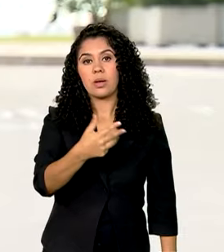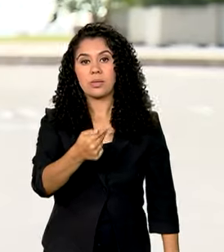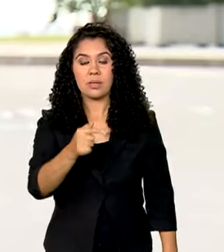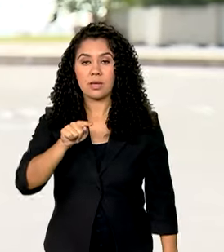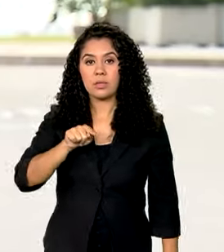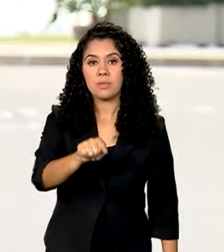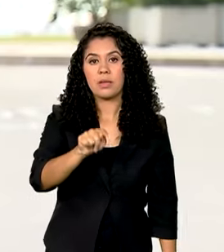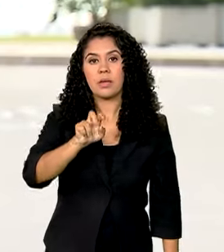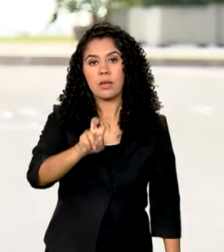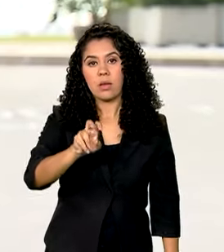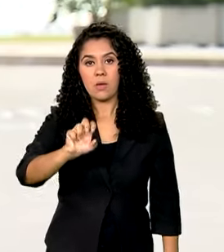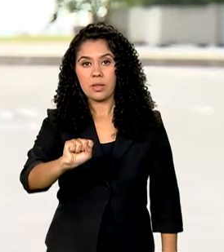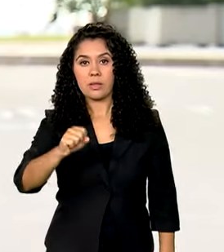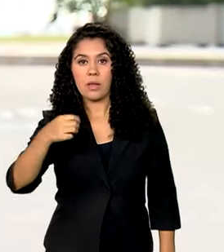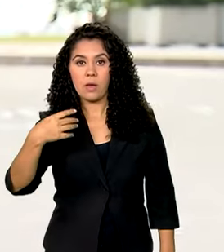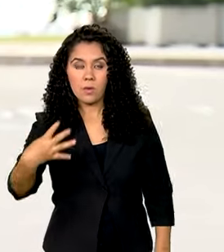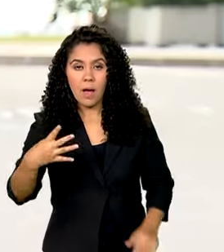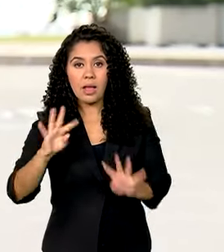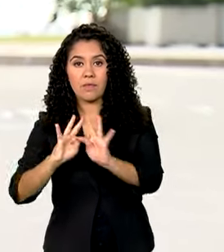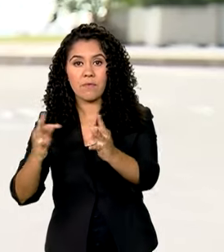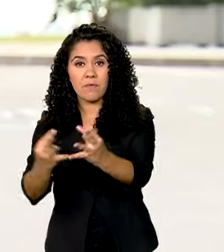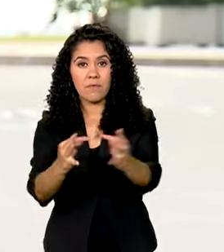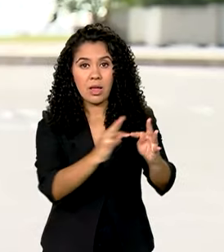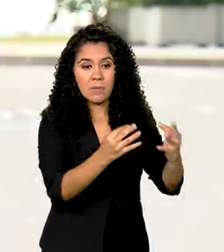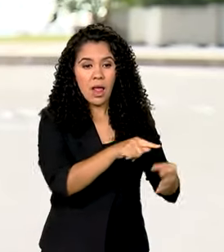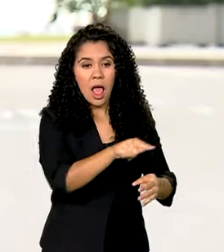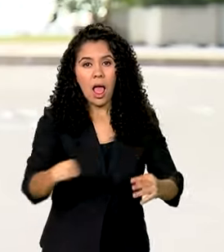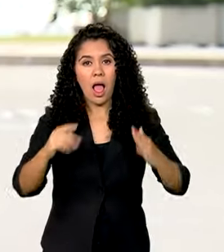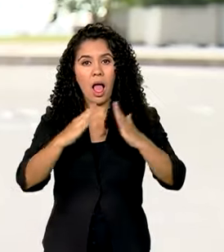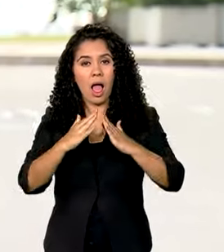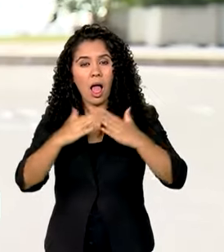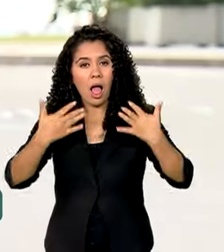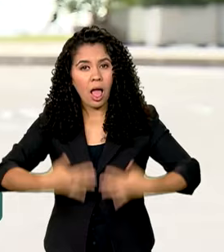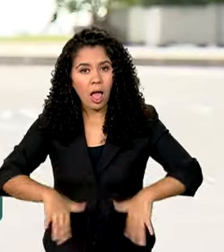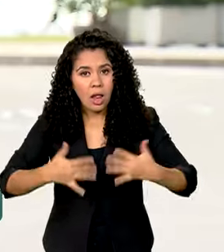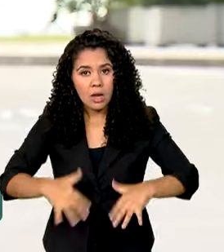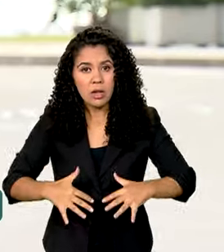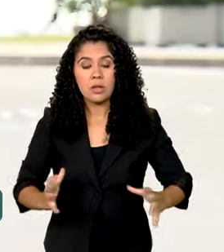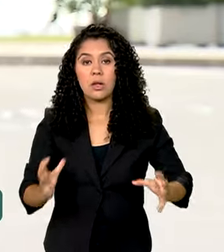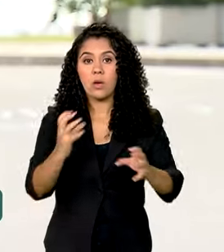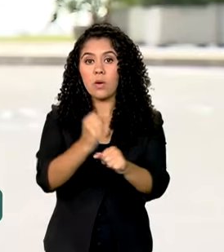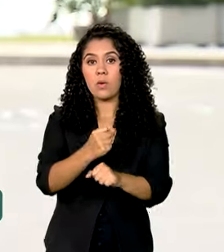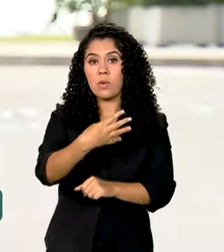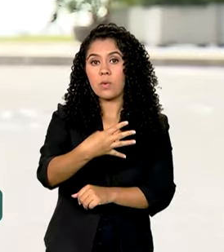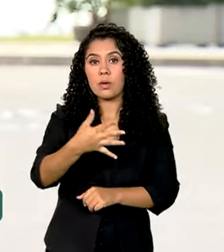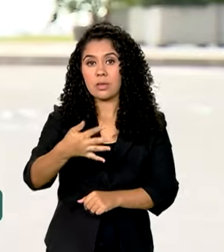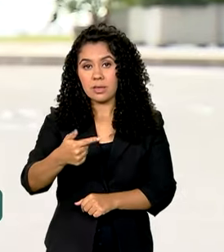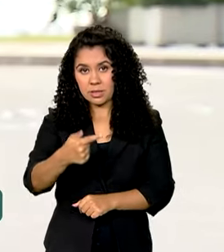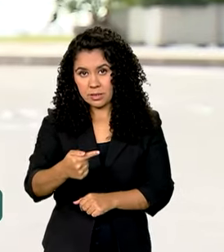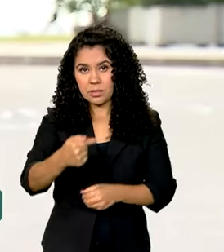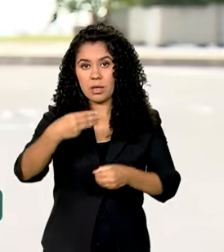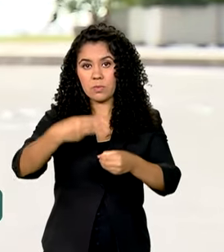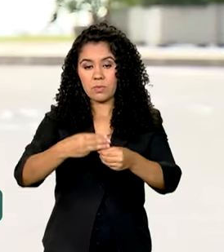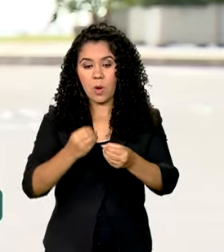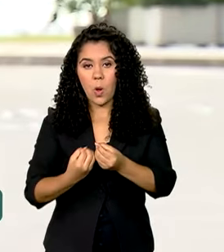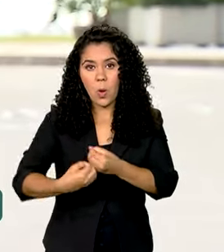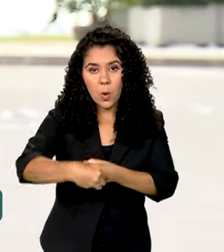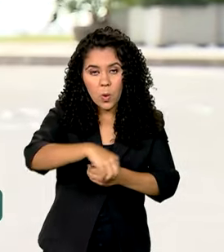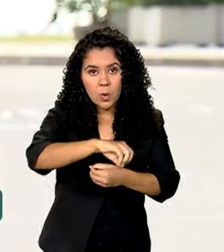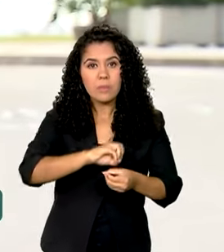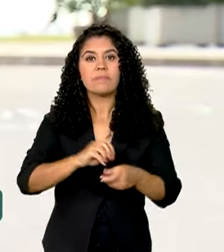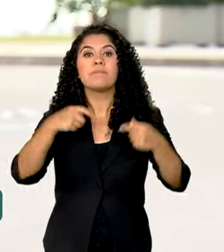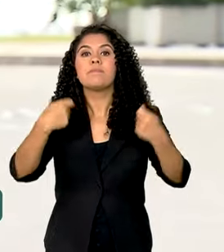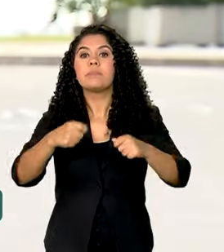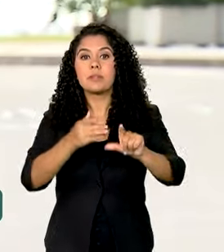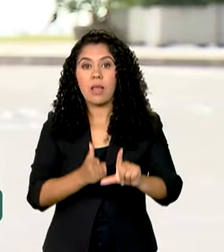47.584 famílias desalojadas ou desabrigadas de 47 municípios gaúchos. Essas pessoas devem acessar o site